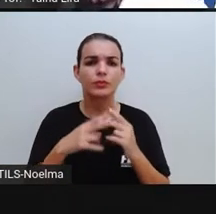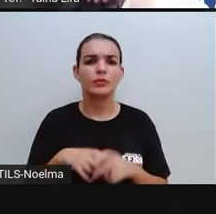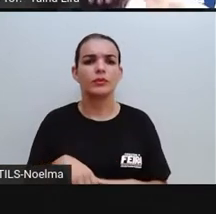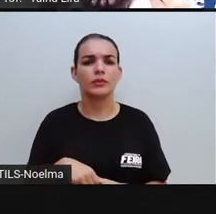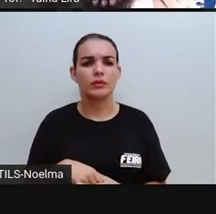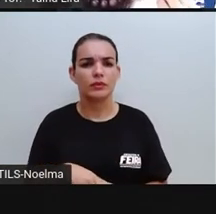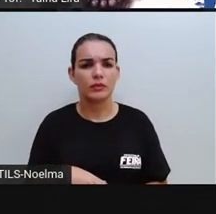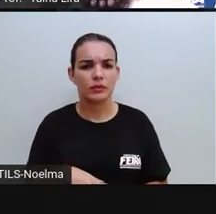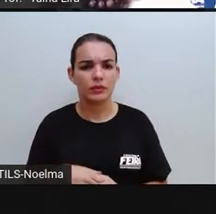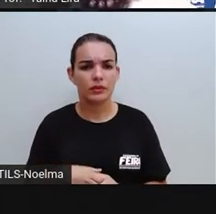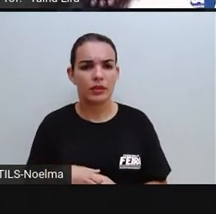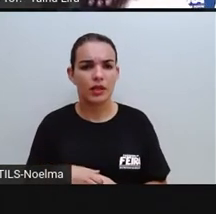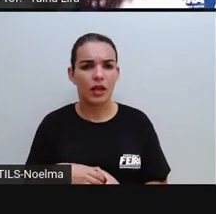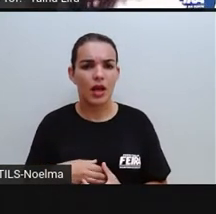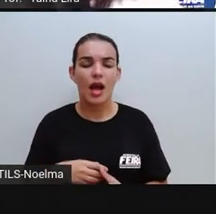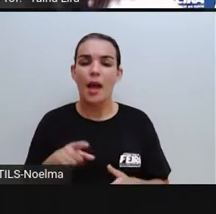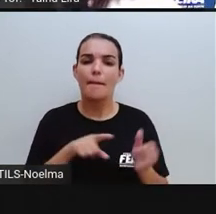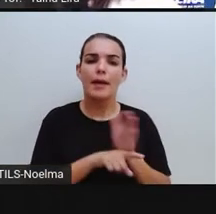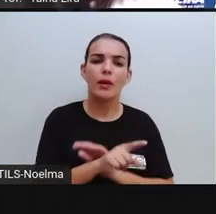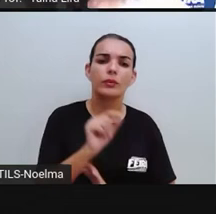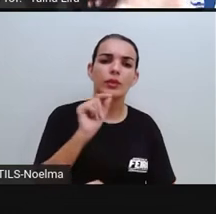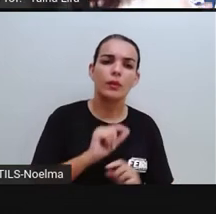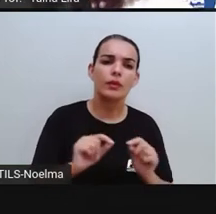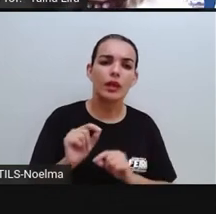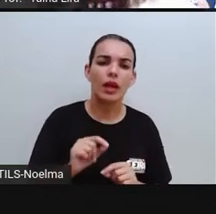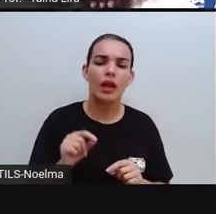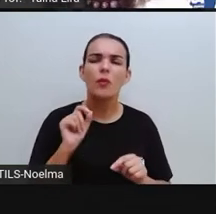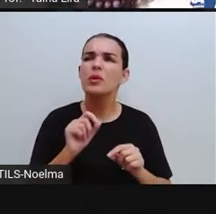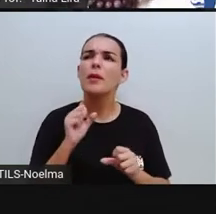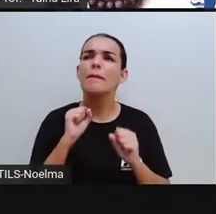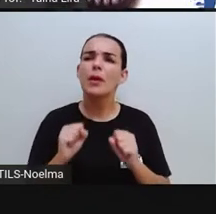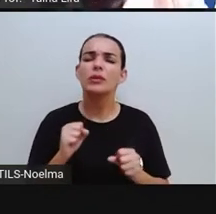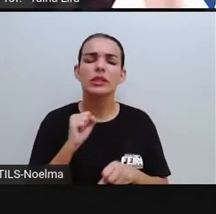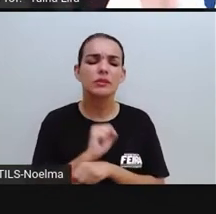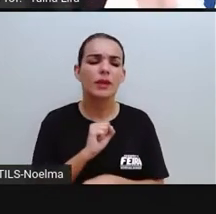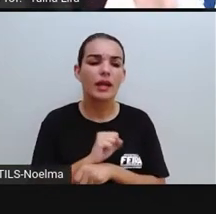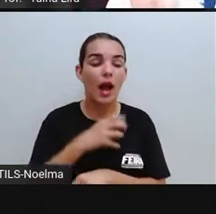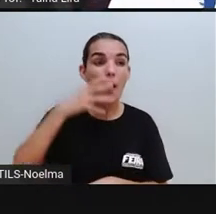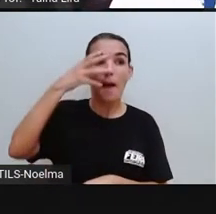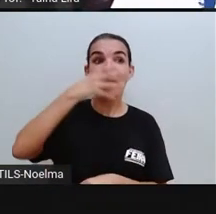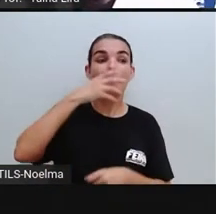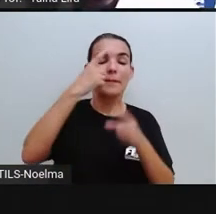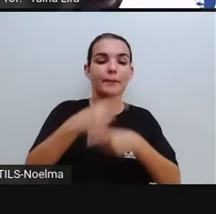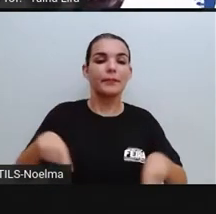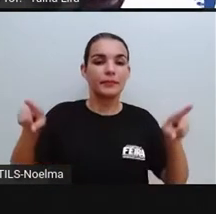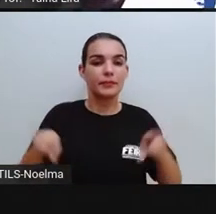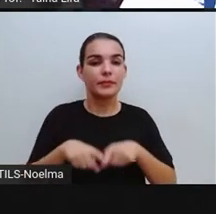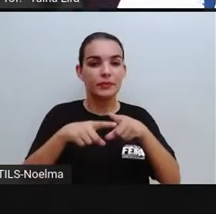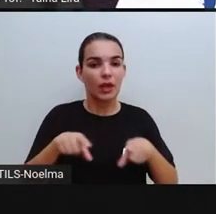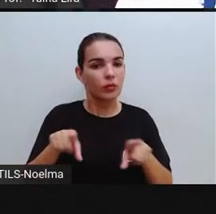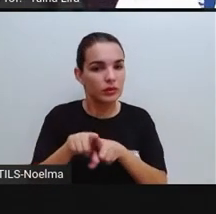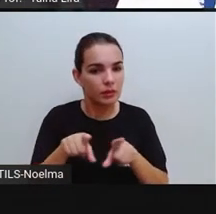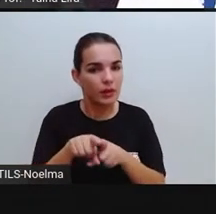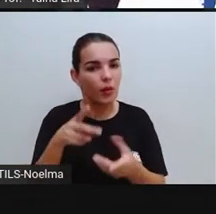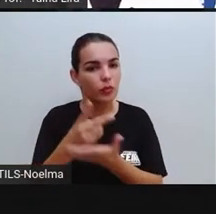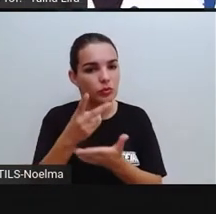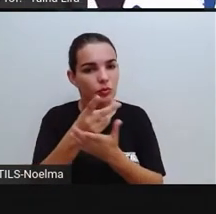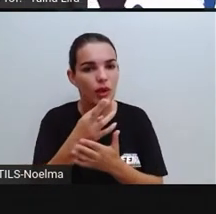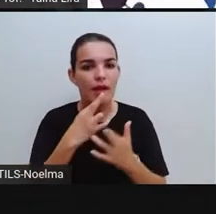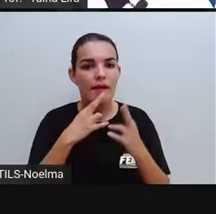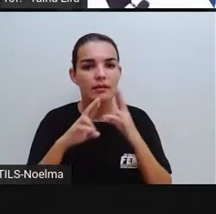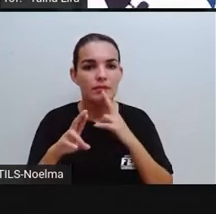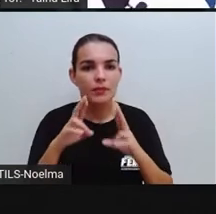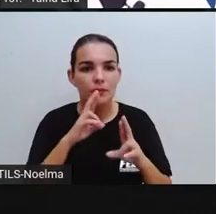respondendo, o que se pode esperar do musical Menino Maluquinho? E aí ele continua respondendo. Então,